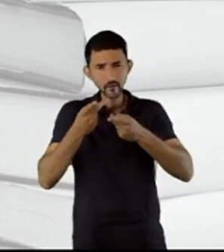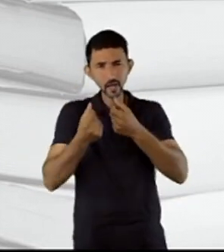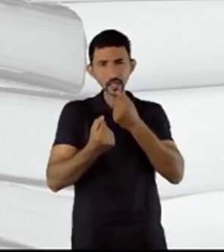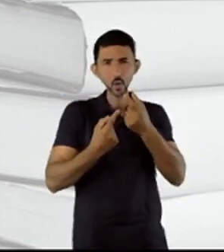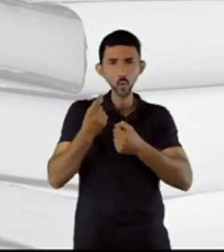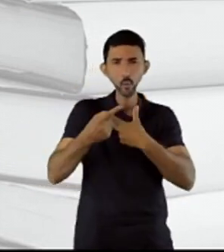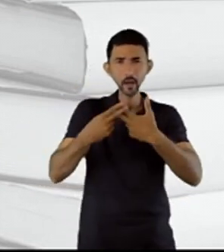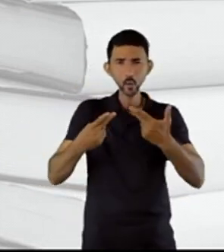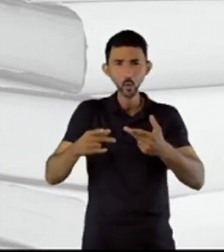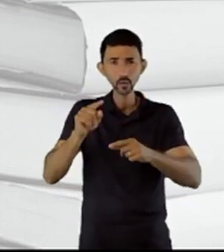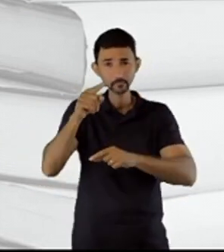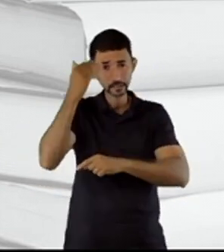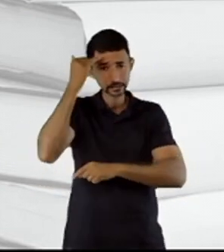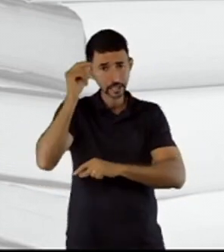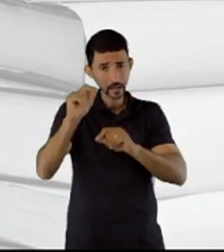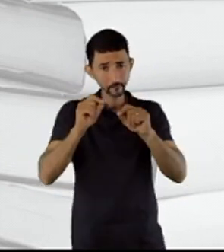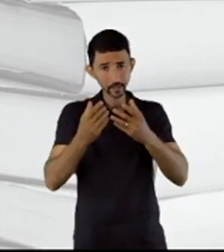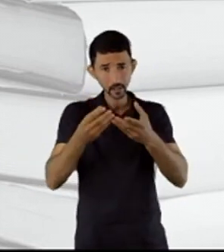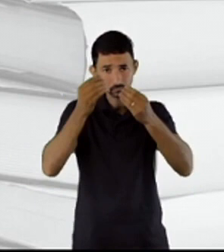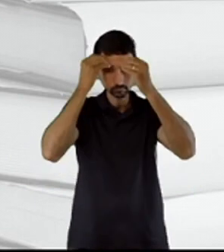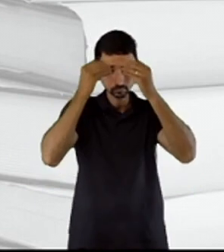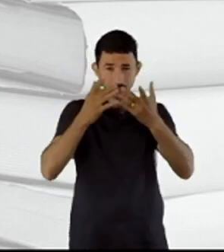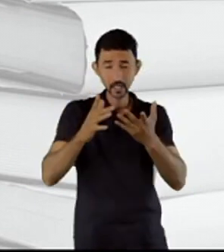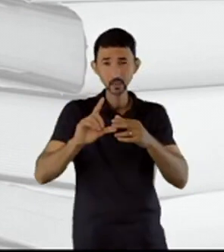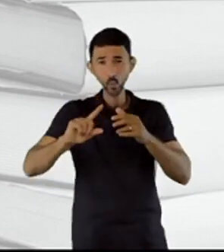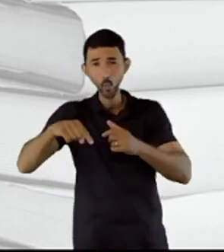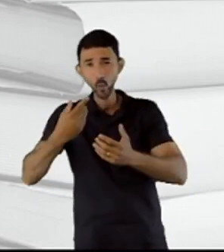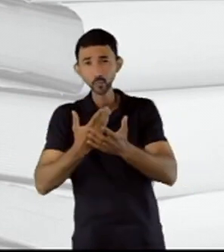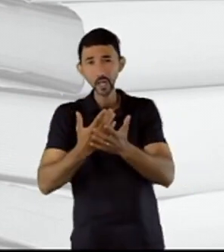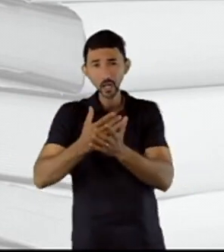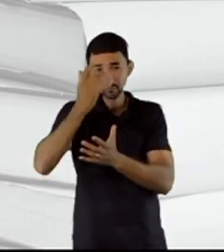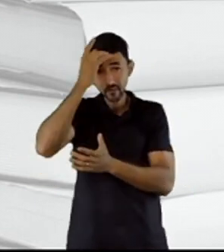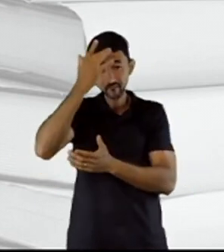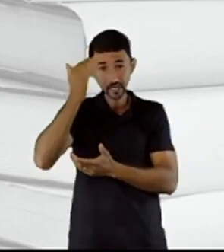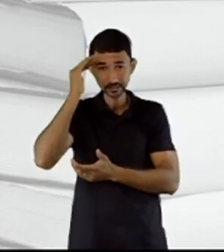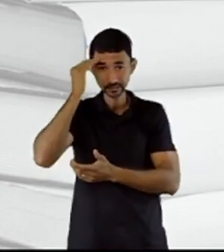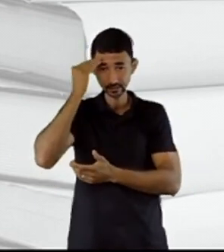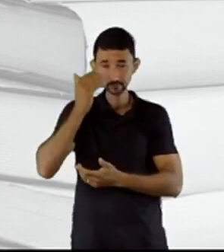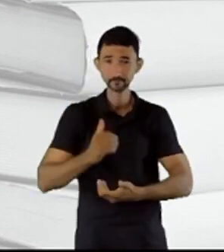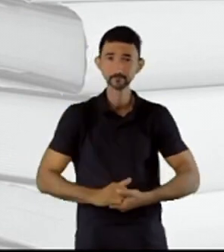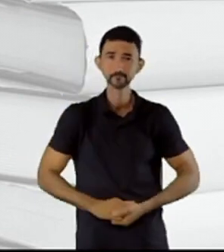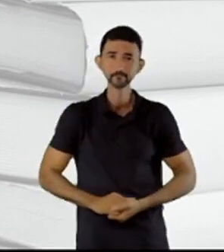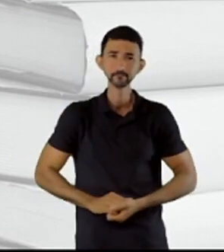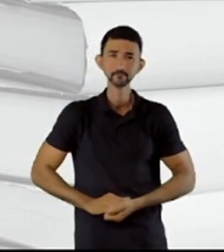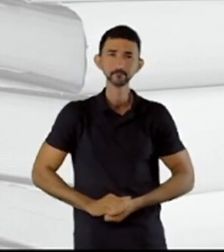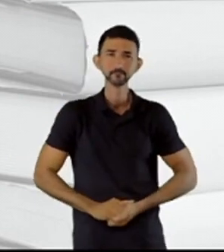coisas para vocês, para ficar mais fácil de vocês entenderem, tudo bem?